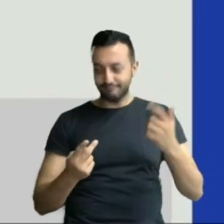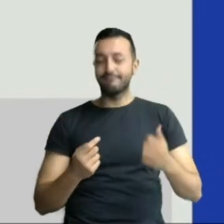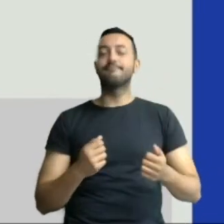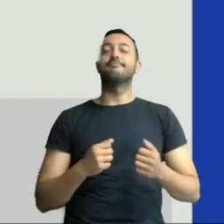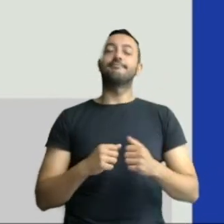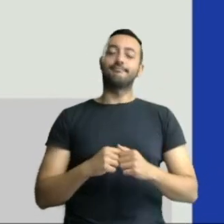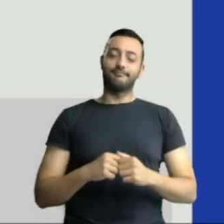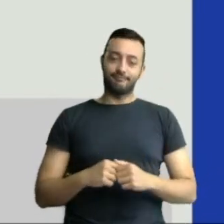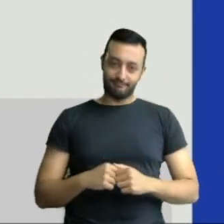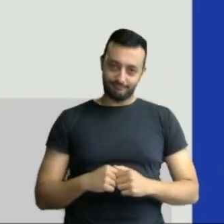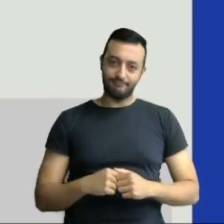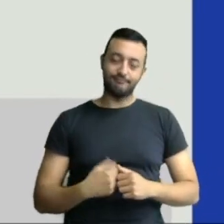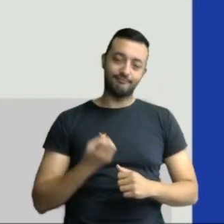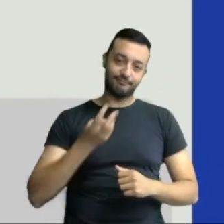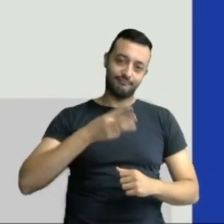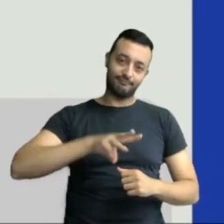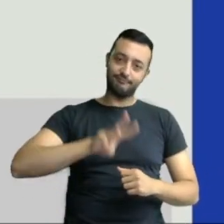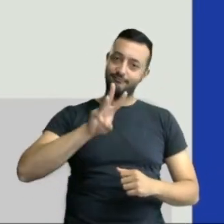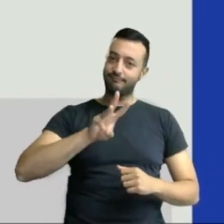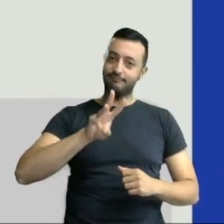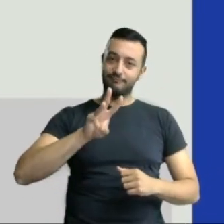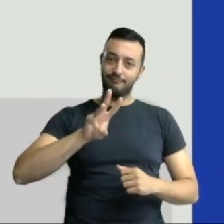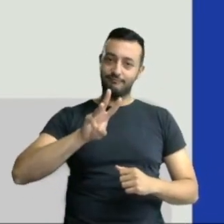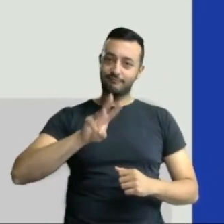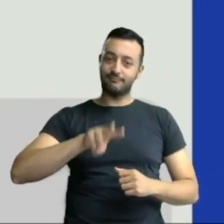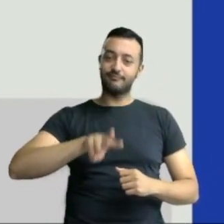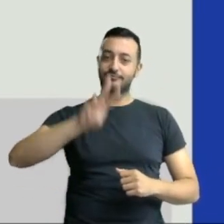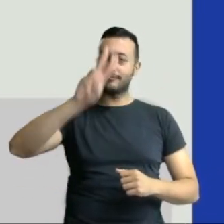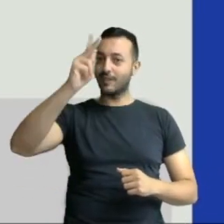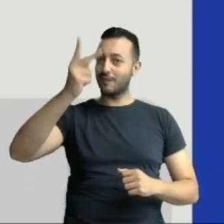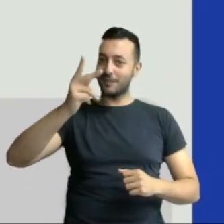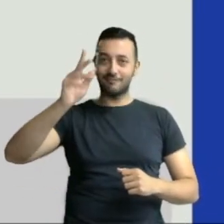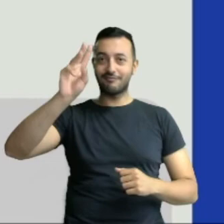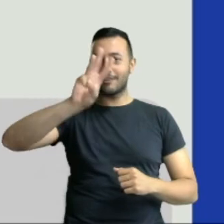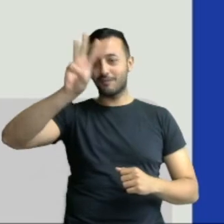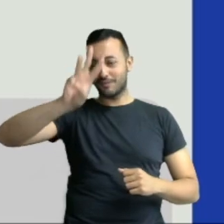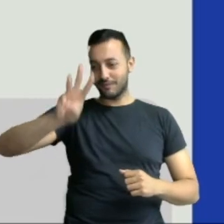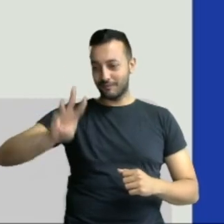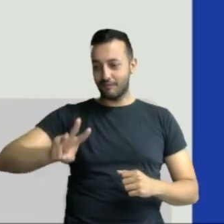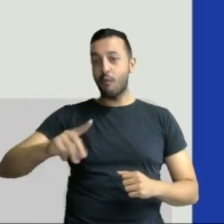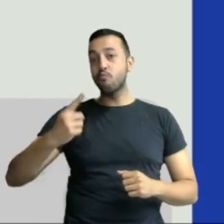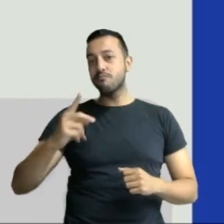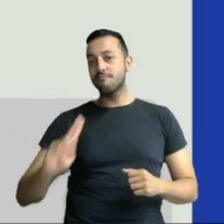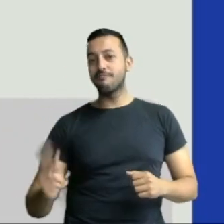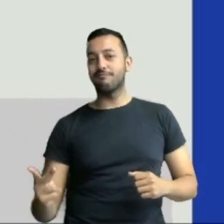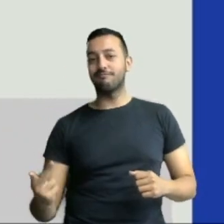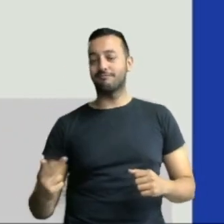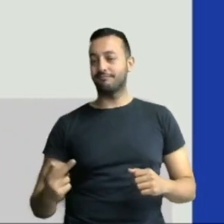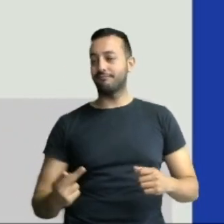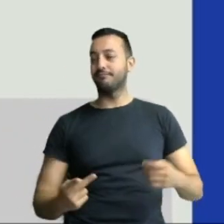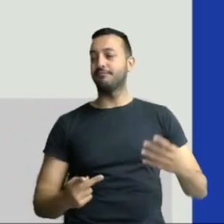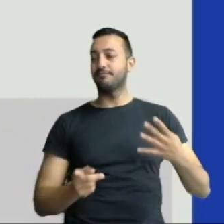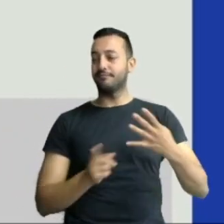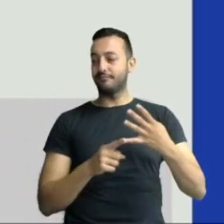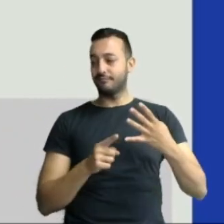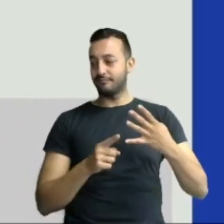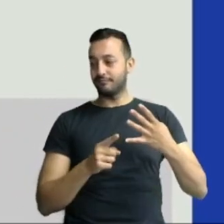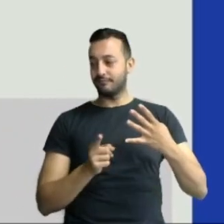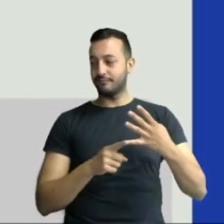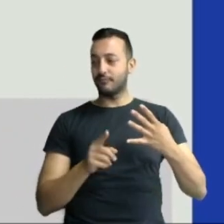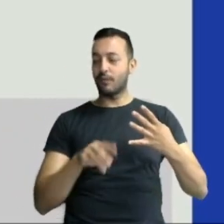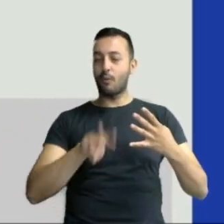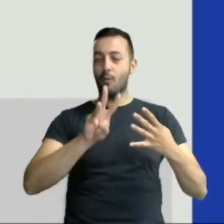com WH inicial, com WH inicial, certo? E na letra D temos o when,